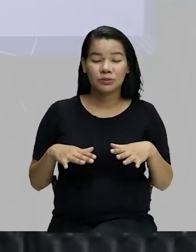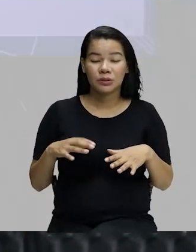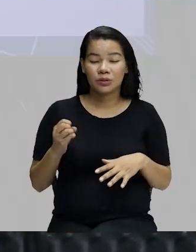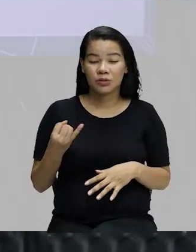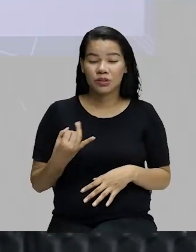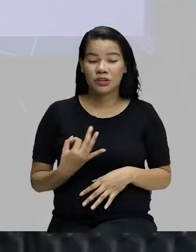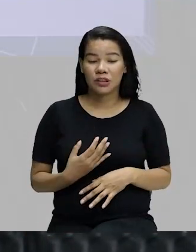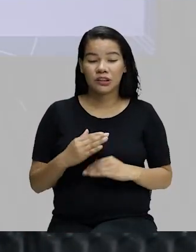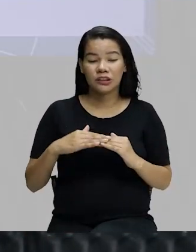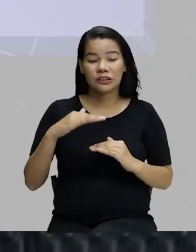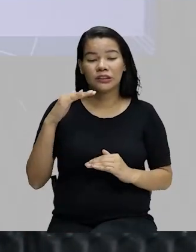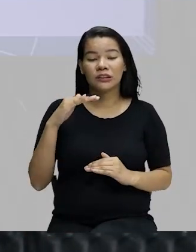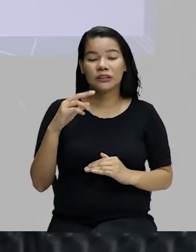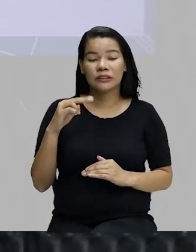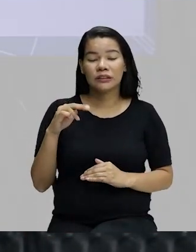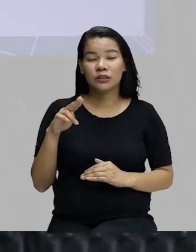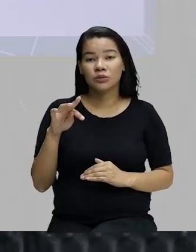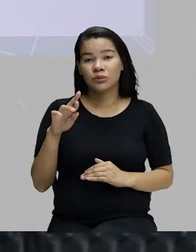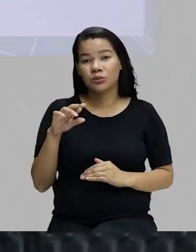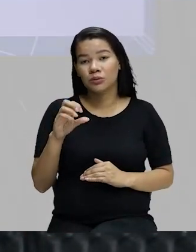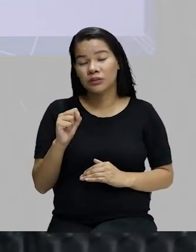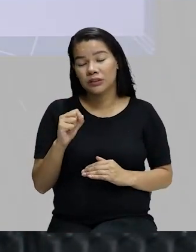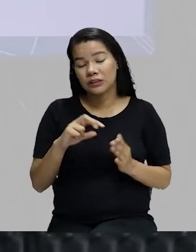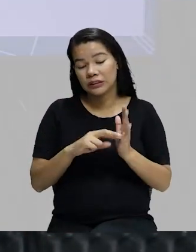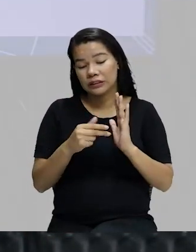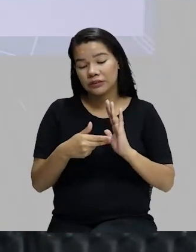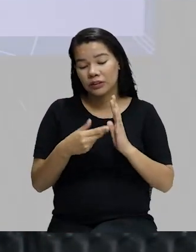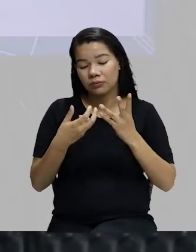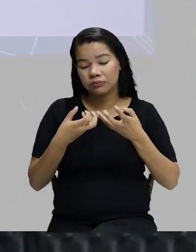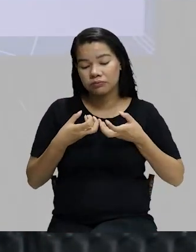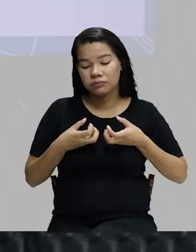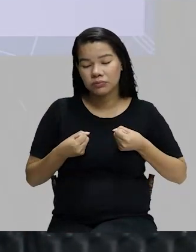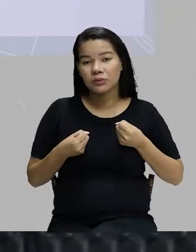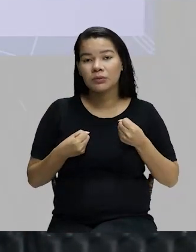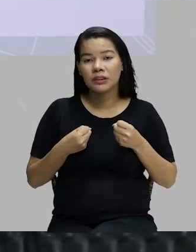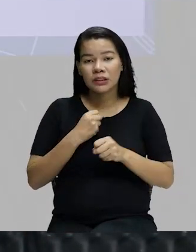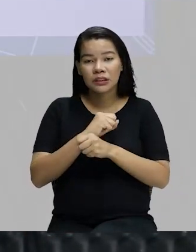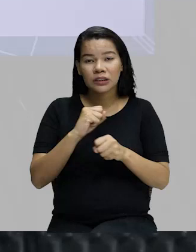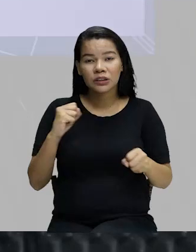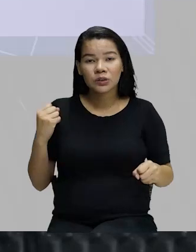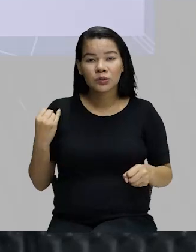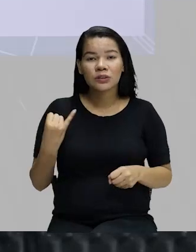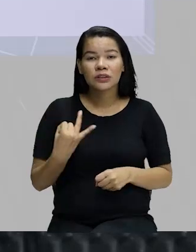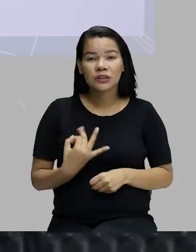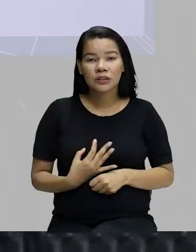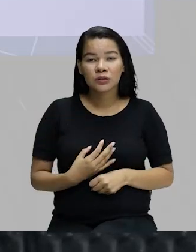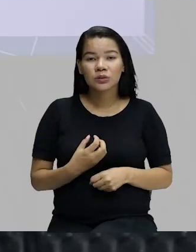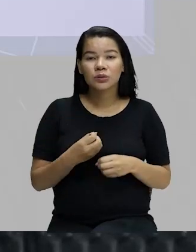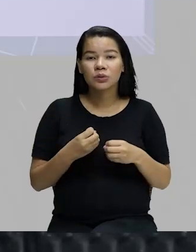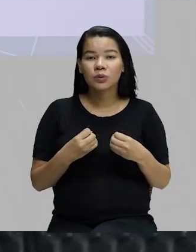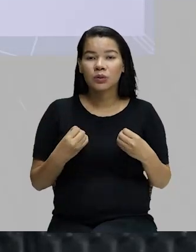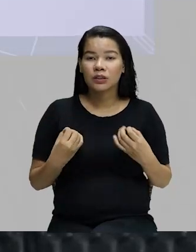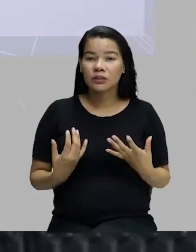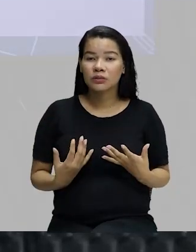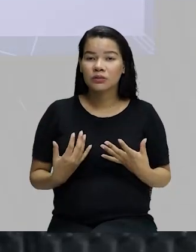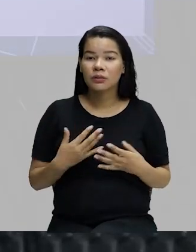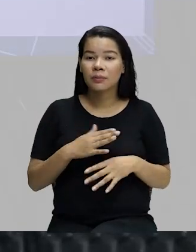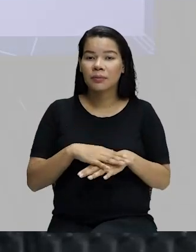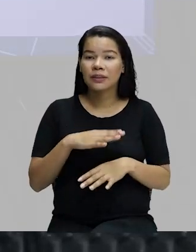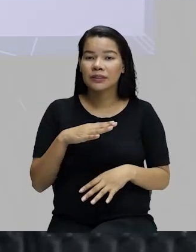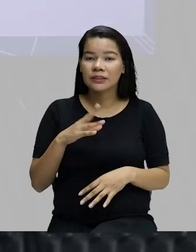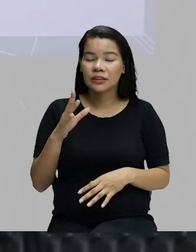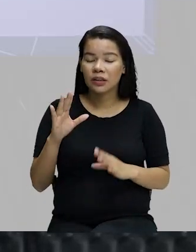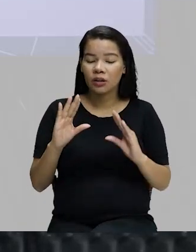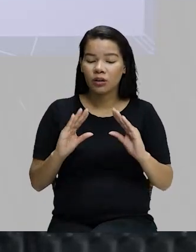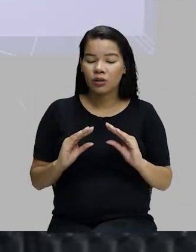de nêutrons, ou seja, retém uma grande quantidade de nêutrons. E quanto mais nêutrons ele retém,